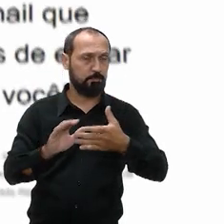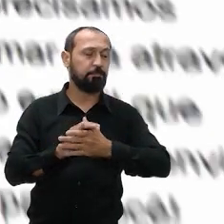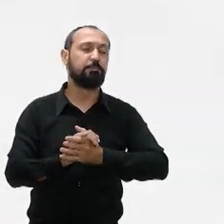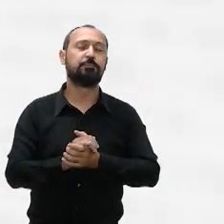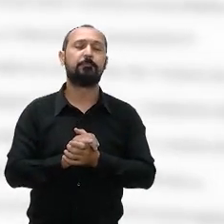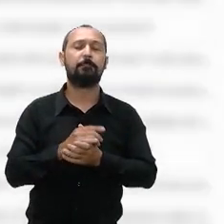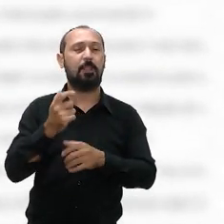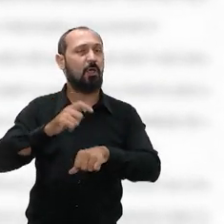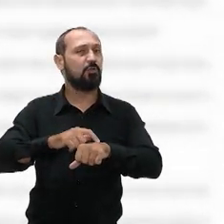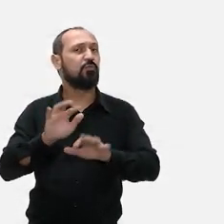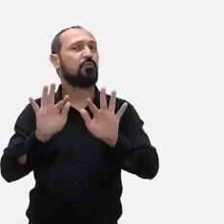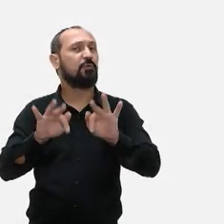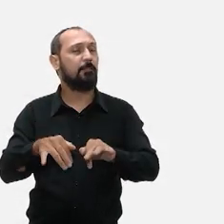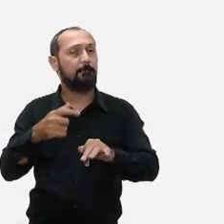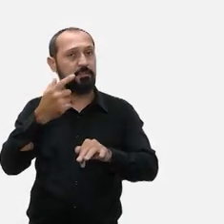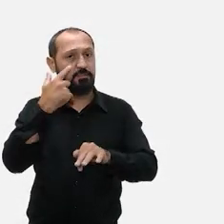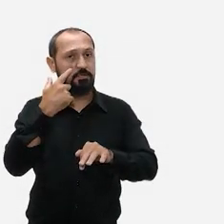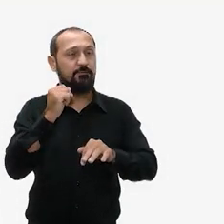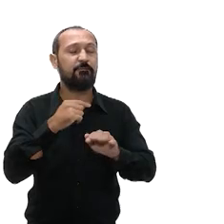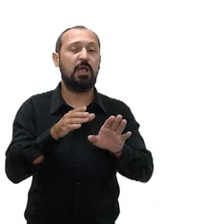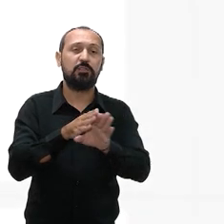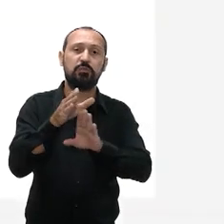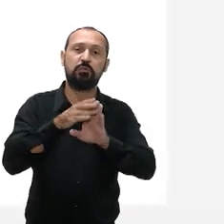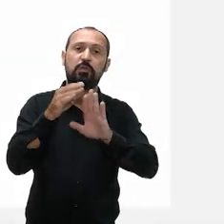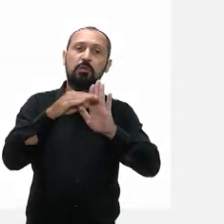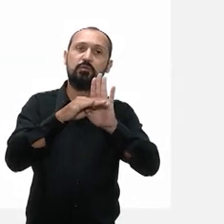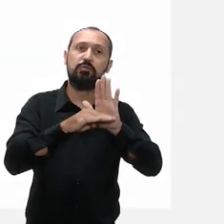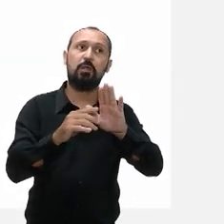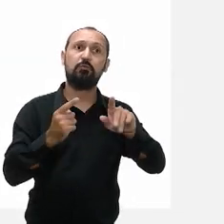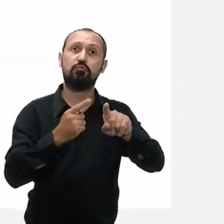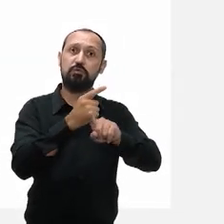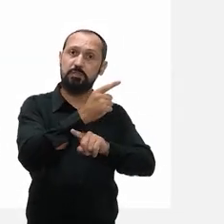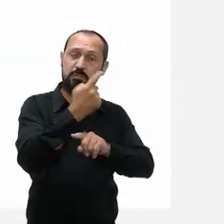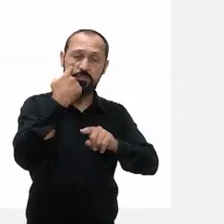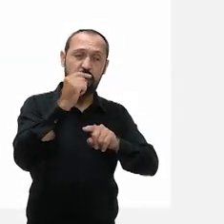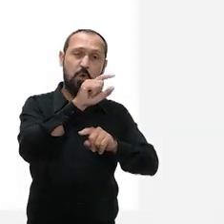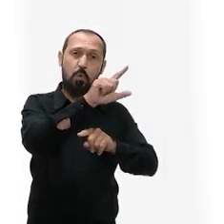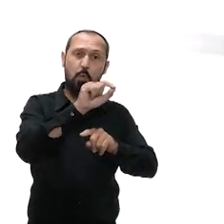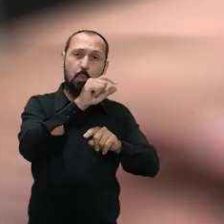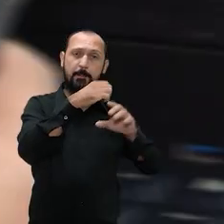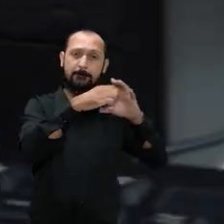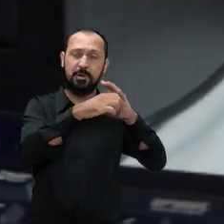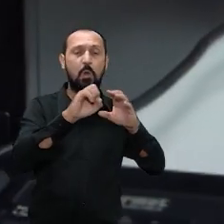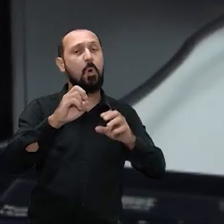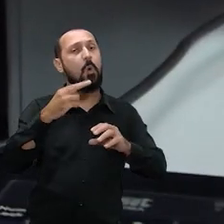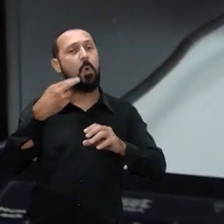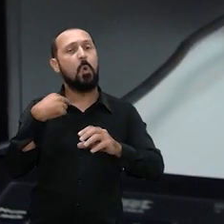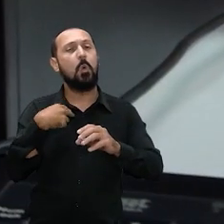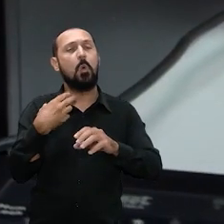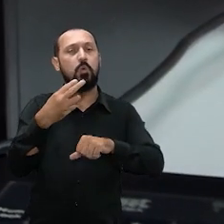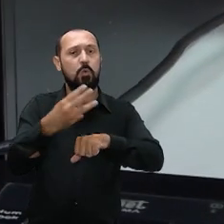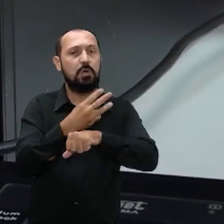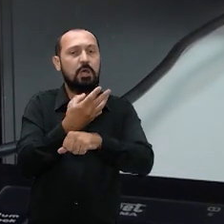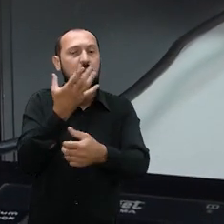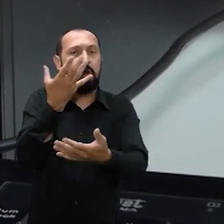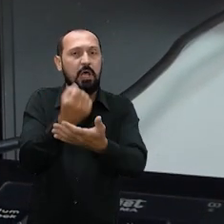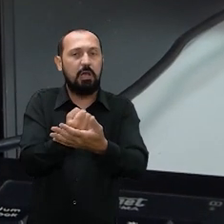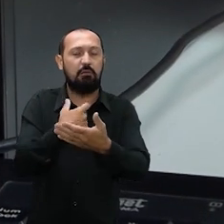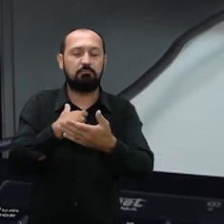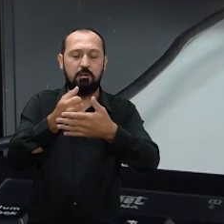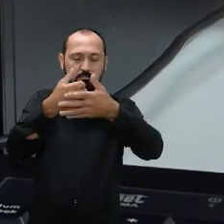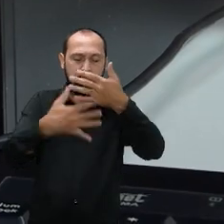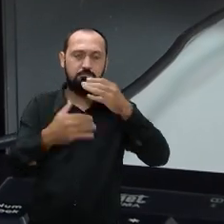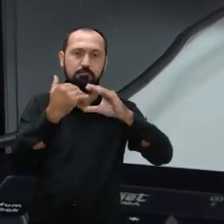da página para finalizar é necessário seguir as instruções de confirmação no e-mail escolhido ou ainda cadastrando o seu WhatsApp